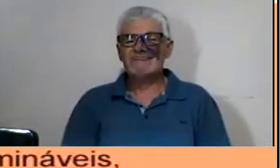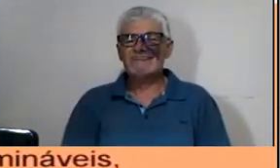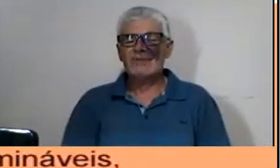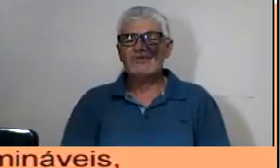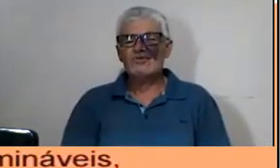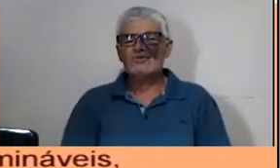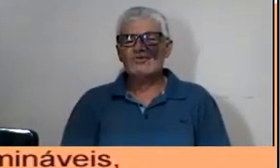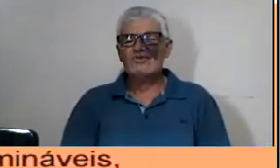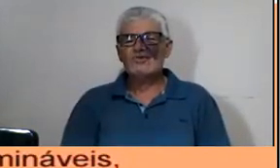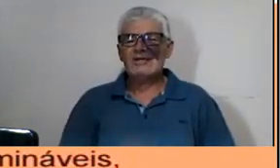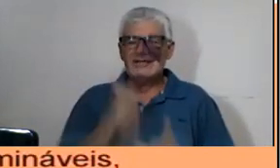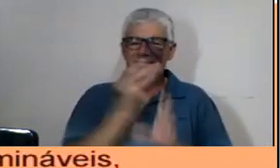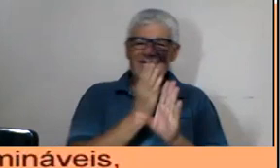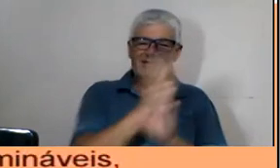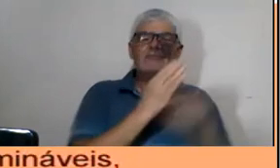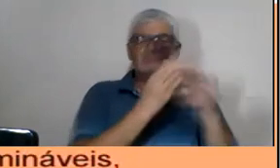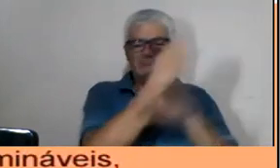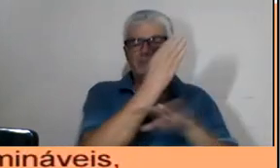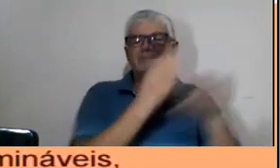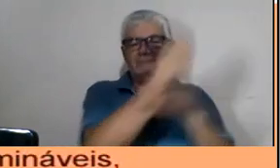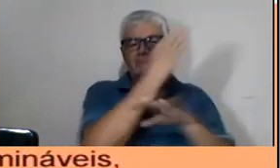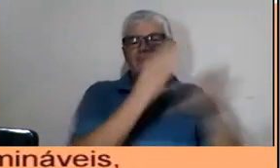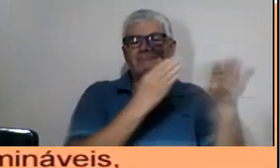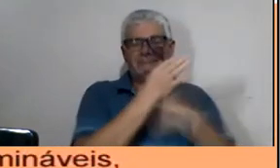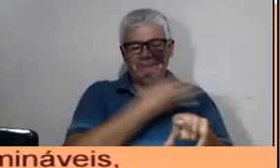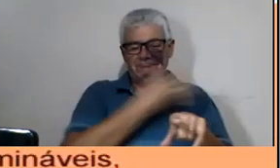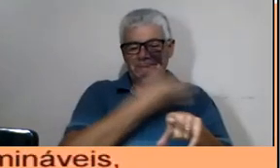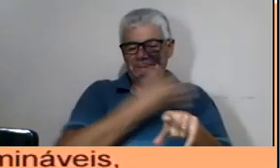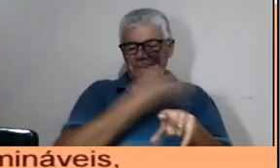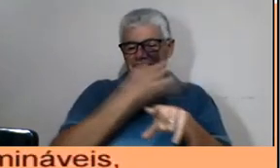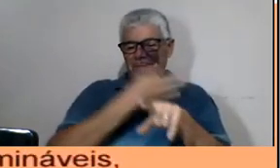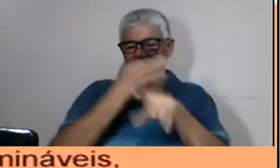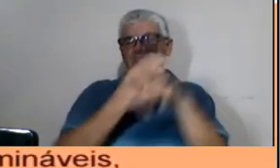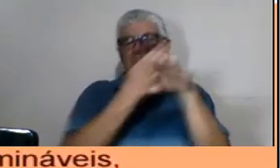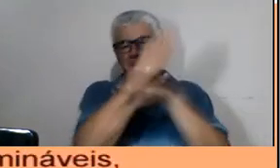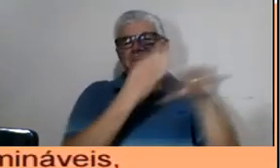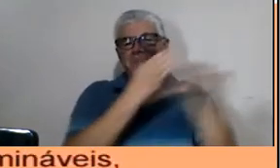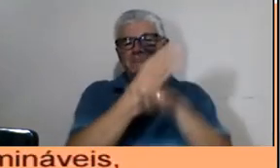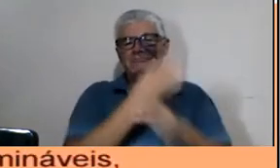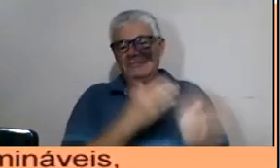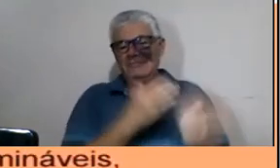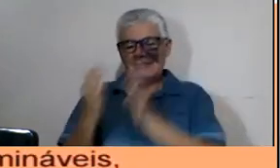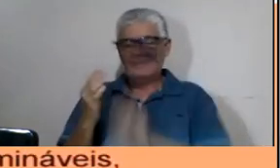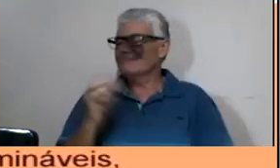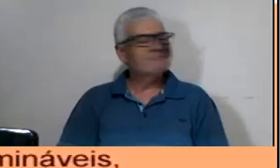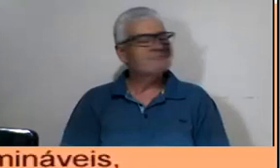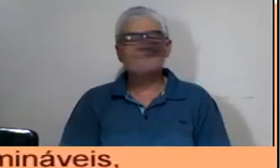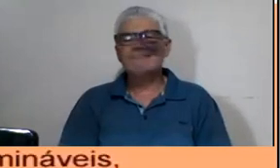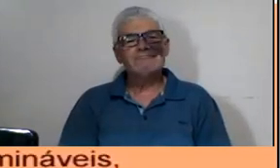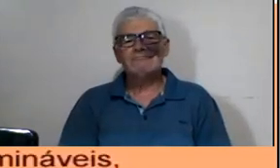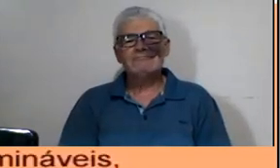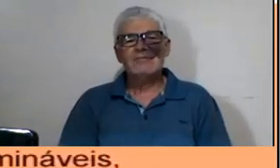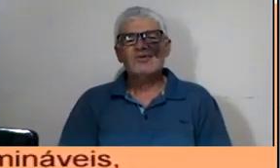a ordem para a reconstrução de Jerusalém, aí daí por diante. Então, a gente vê essa ordem